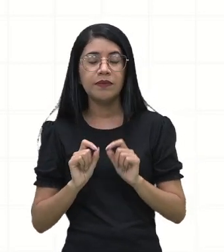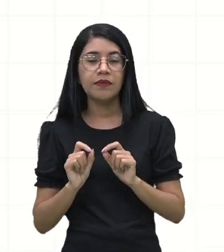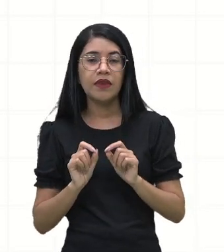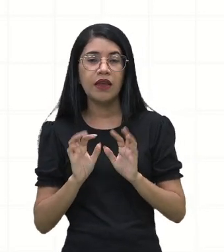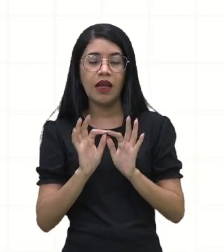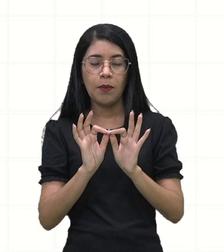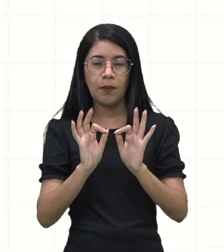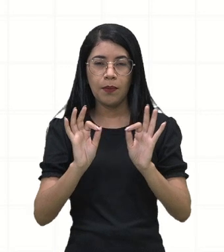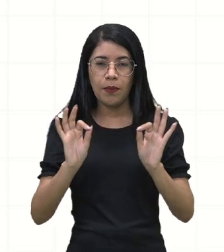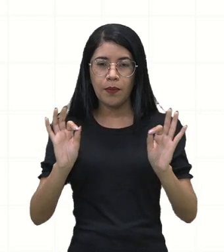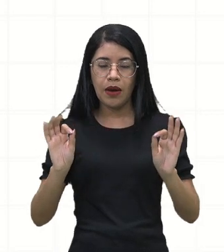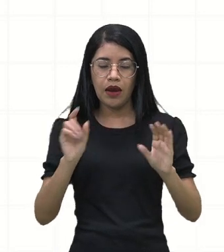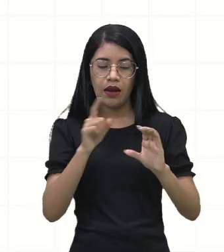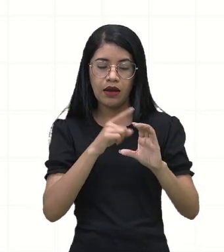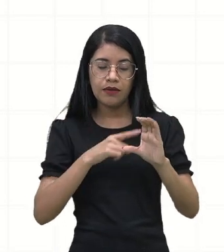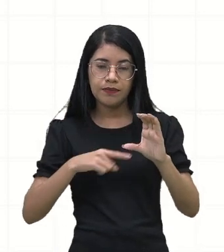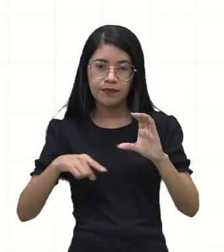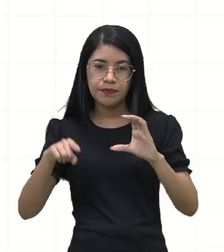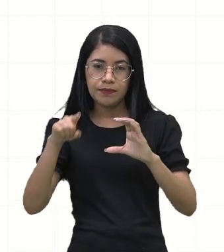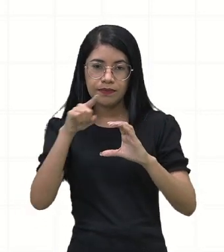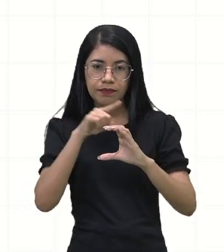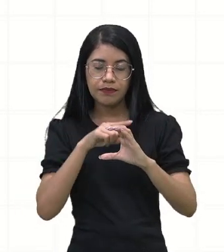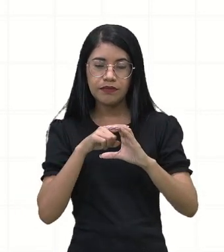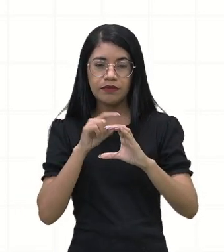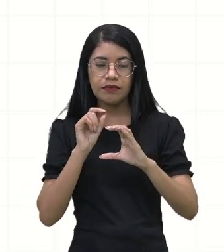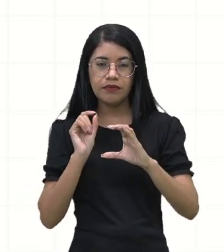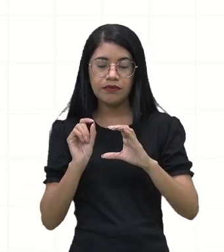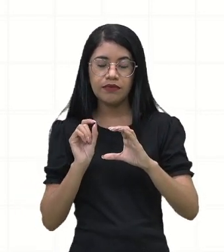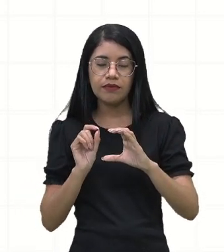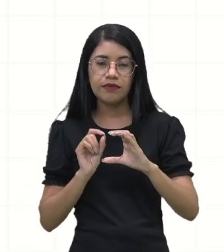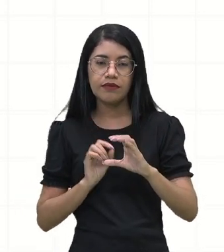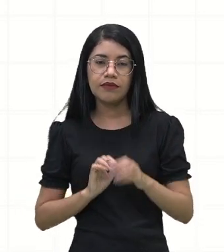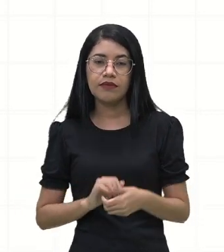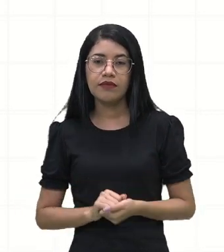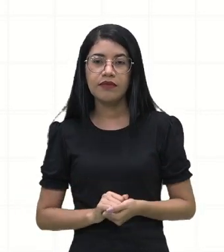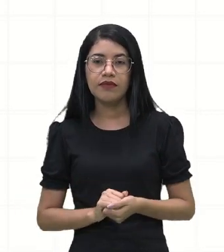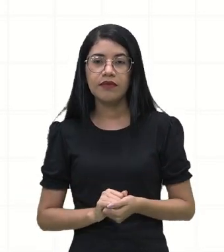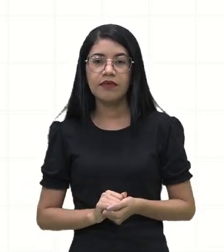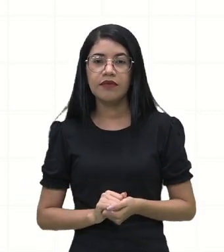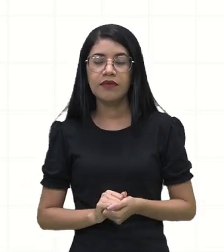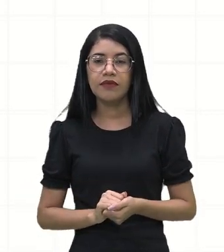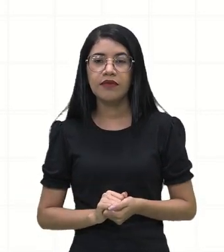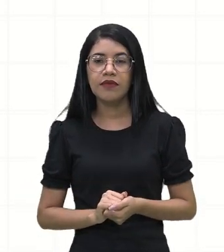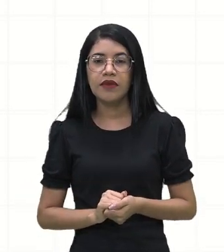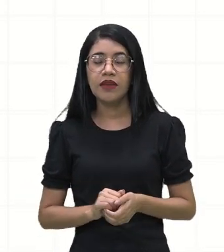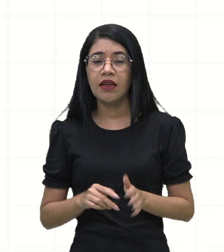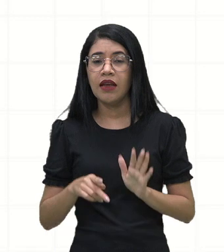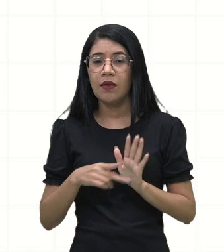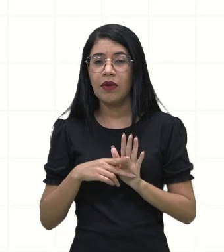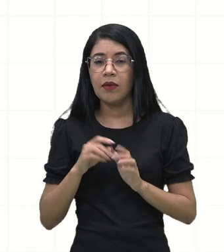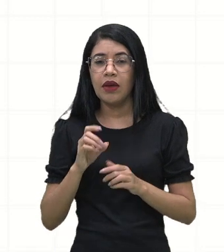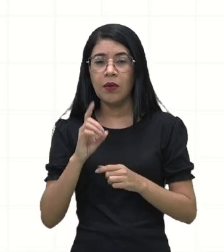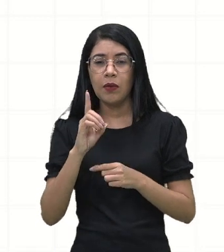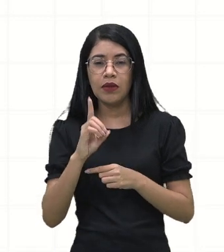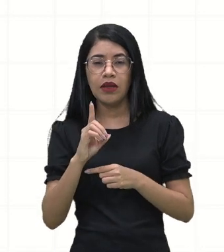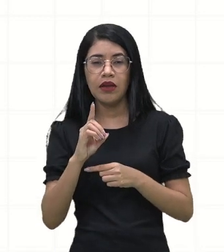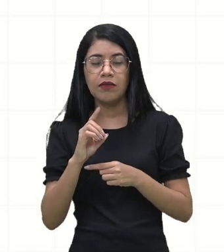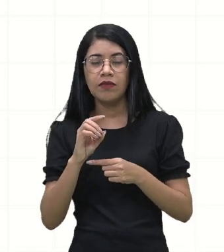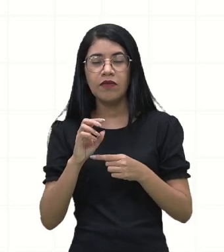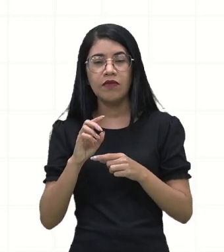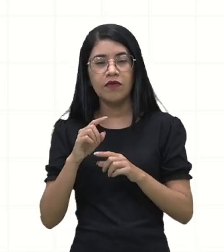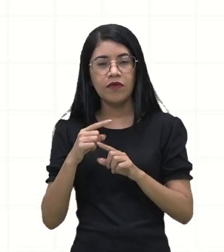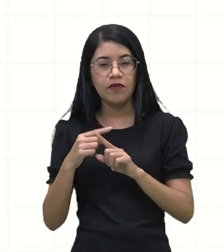uma circunferência, né, é igual ao diâmetro dela vezes π. Mas nós vamos